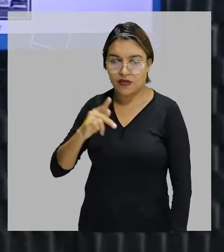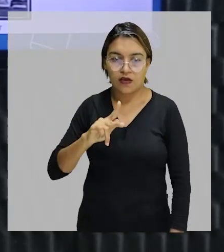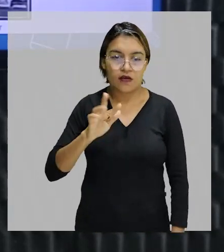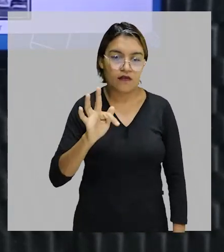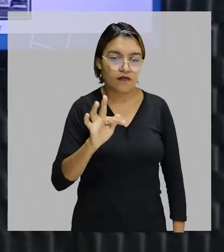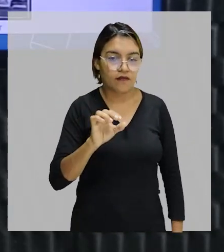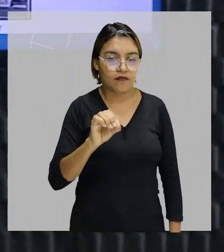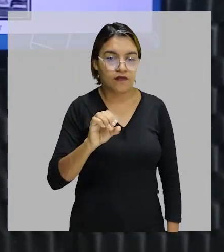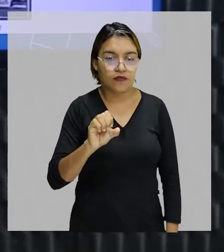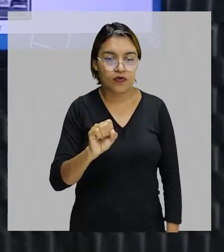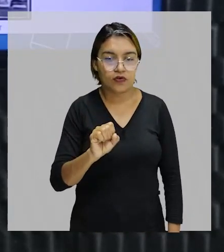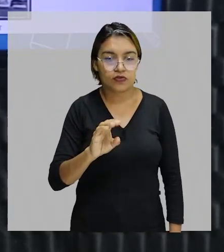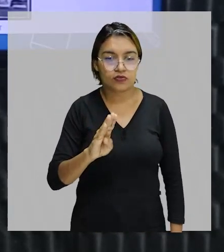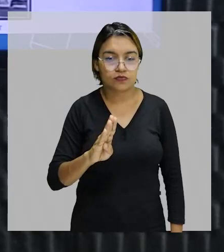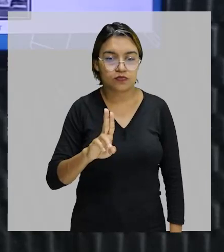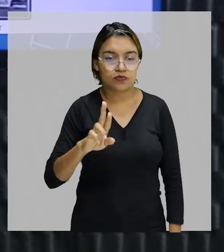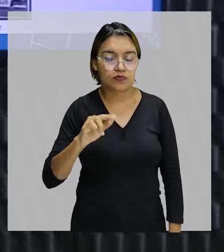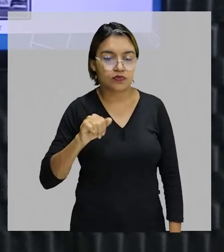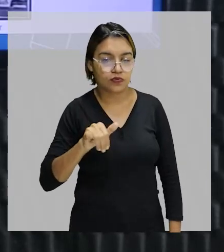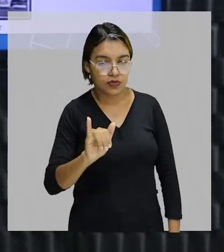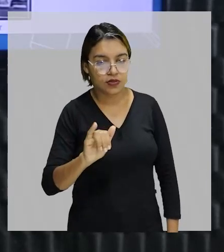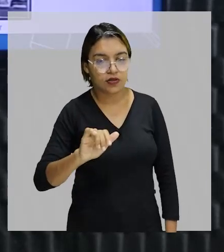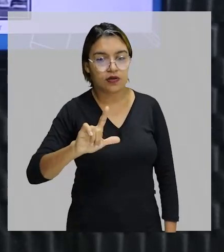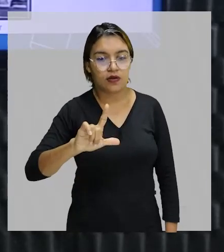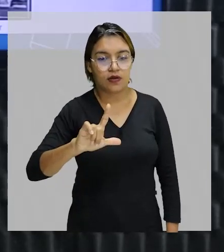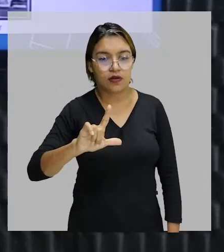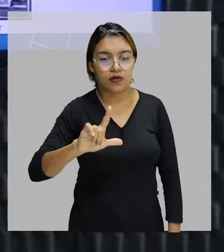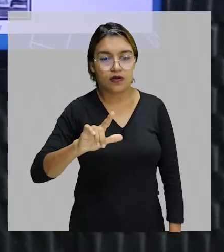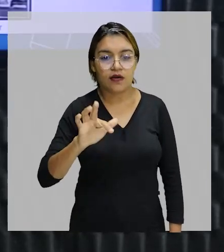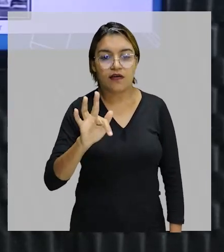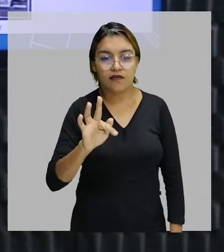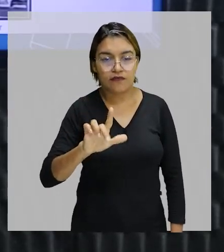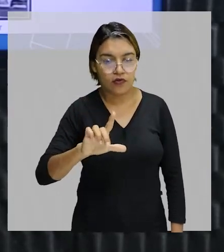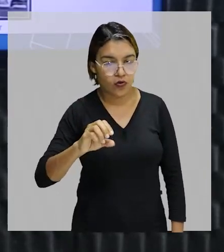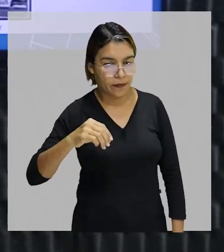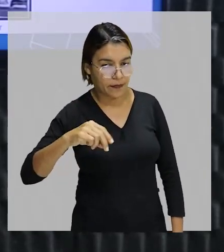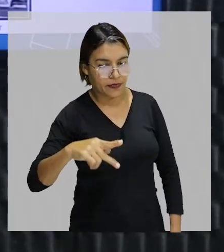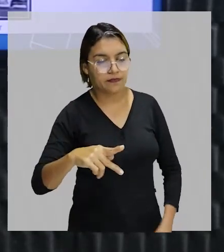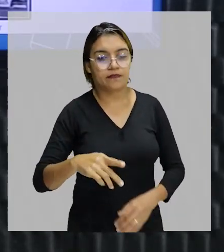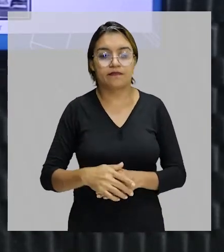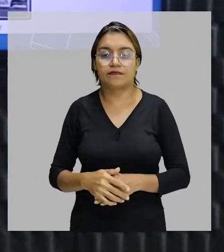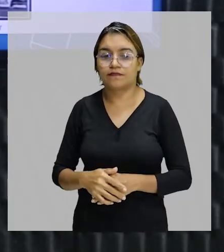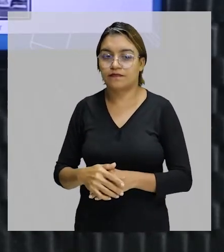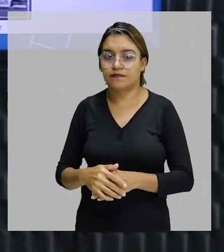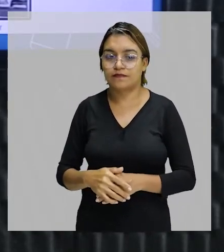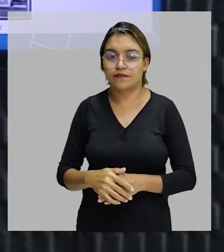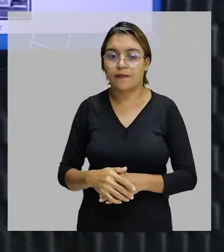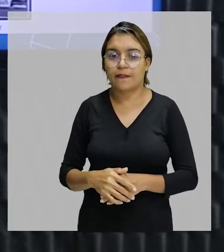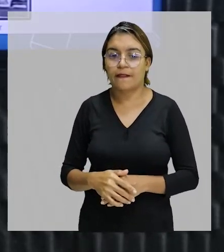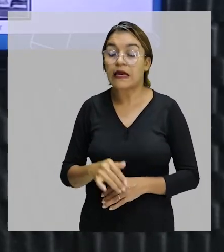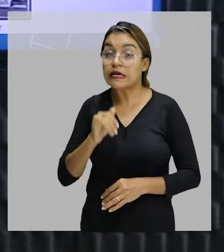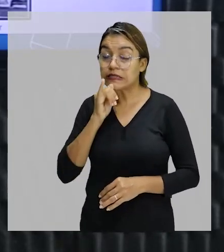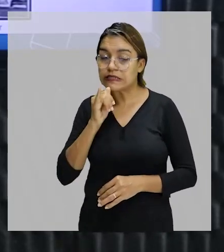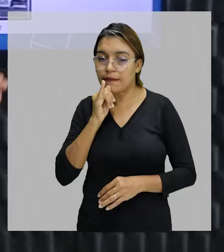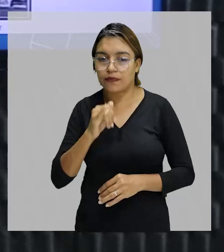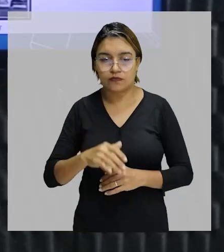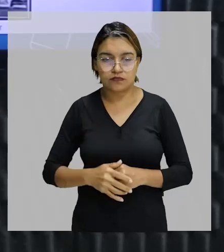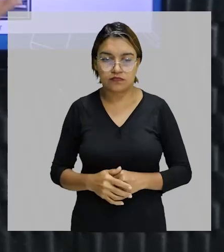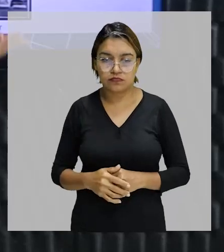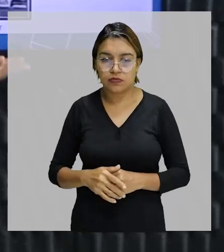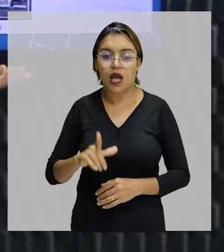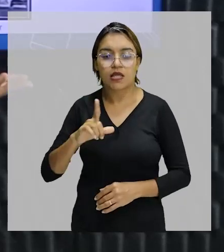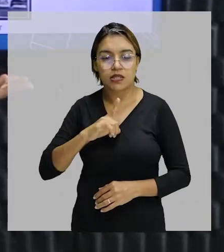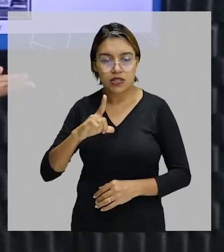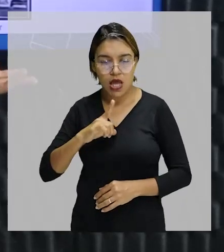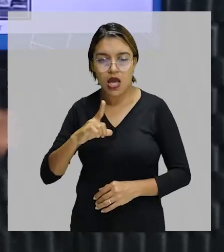de disputa aqui é que o atleta realiza o salto que ele achar mais conveniente. Esse aqui eles já viram que tem uma maior eficiência, então